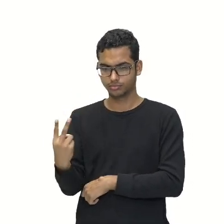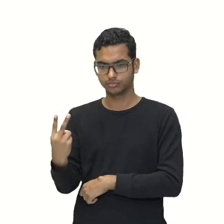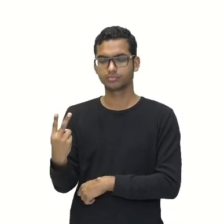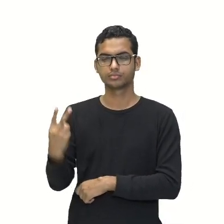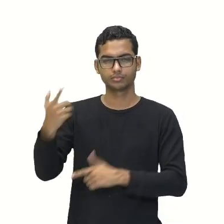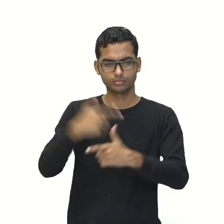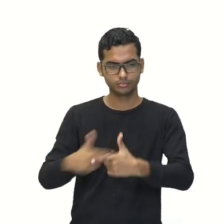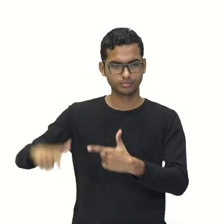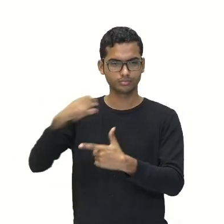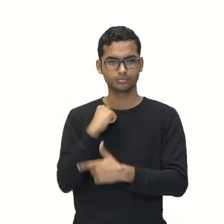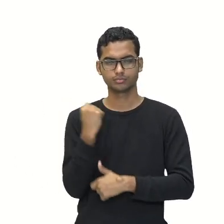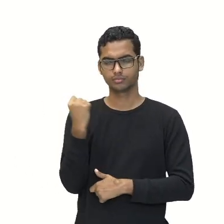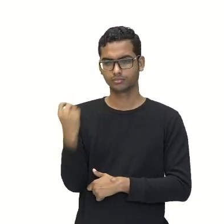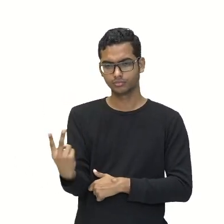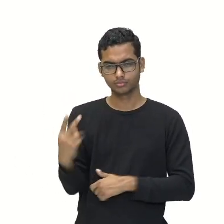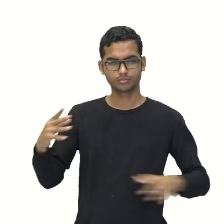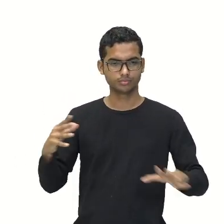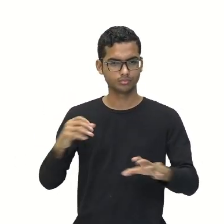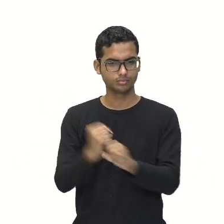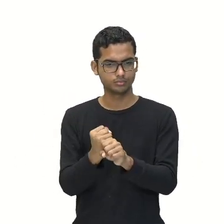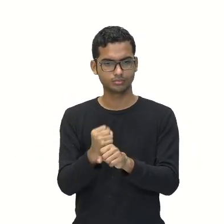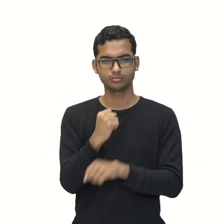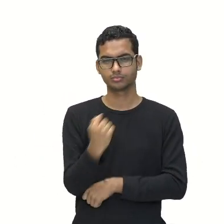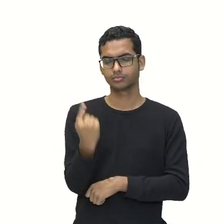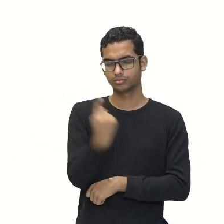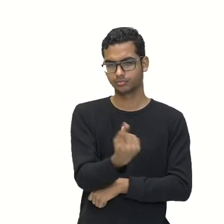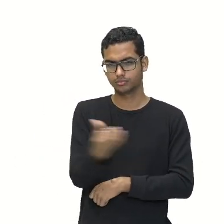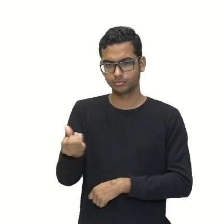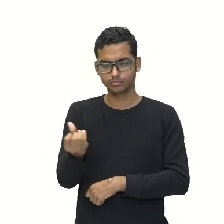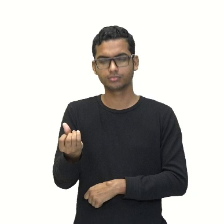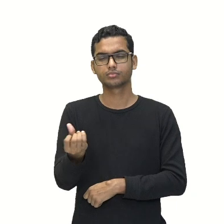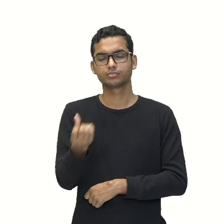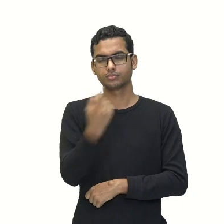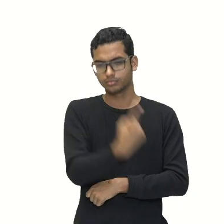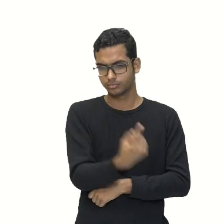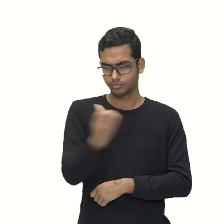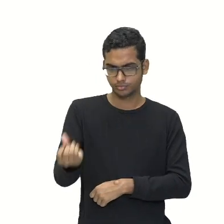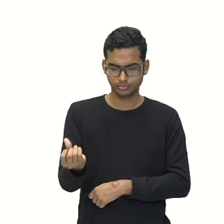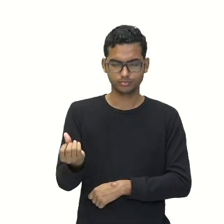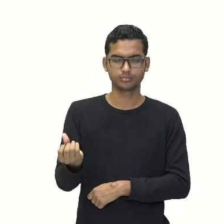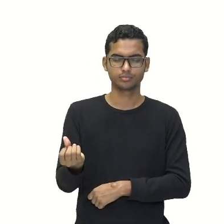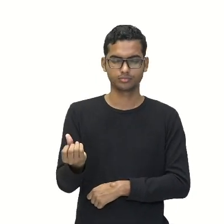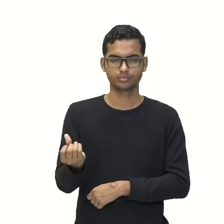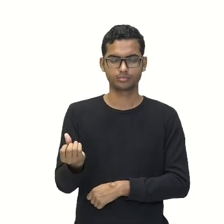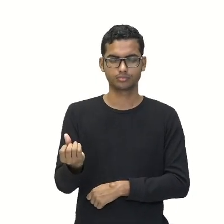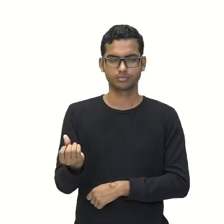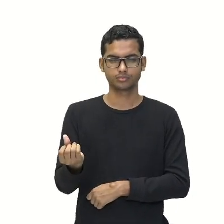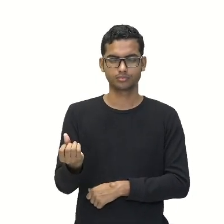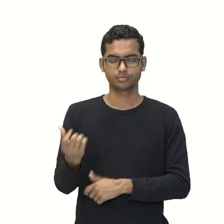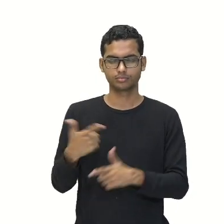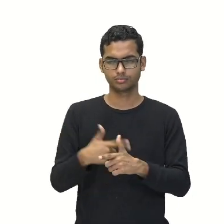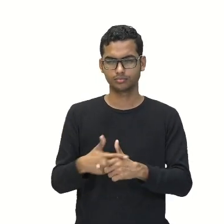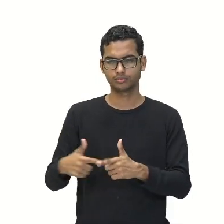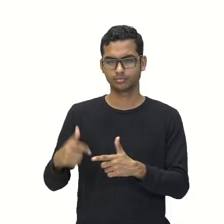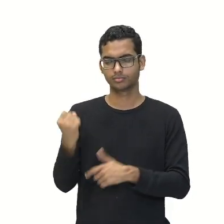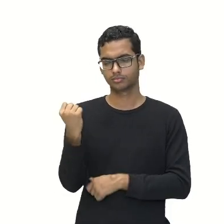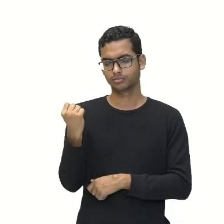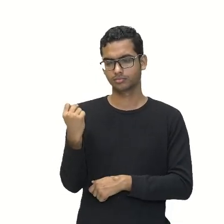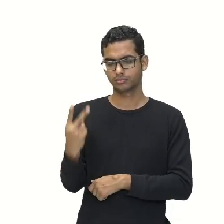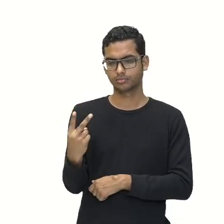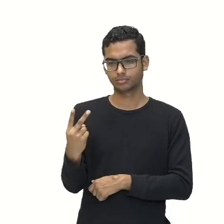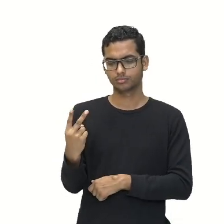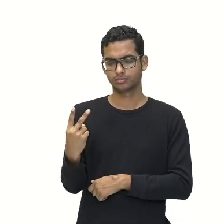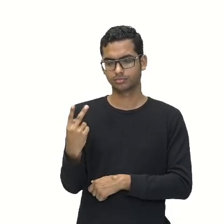32 dividido por 2 vai dar 16. 16 dividido por 2